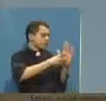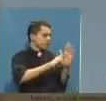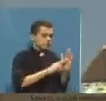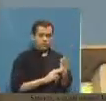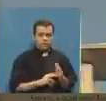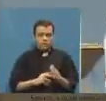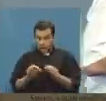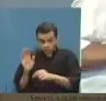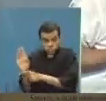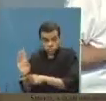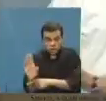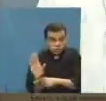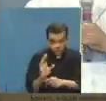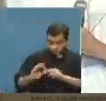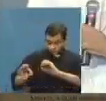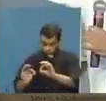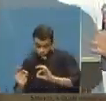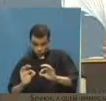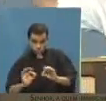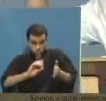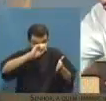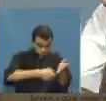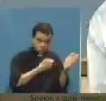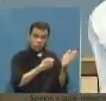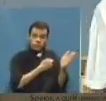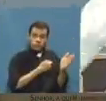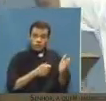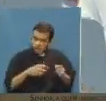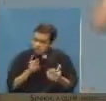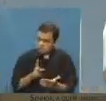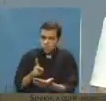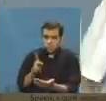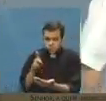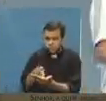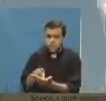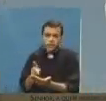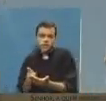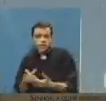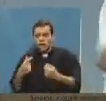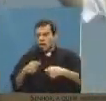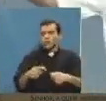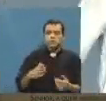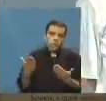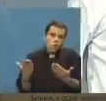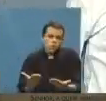me ama, Deus me corrige. Ou eu aprendo pelo sofrimento, pela vida, ou eu vou aprender no inferno.